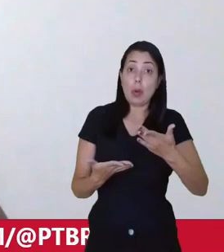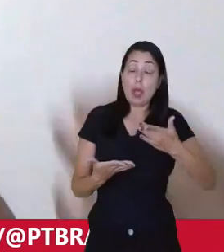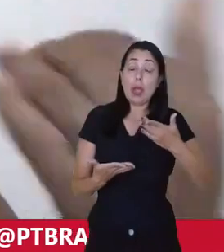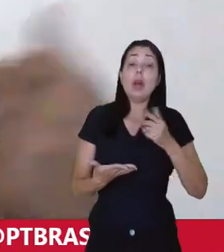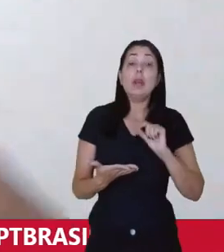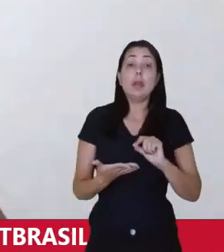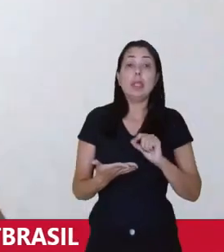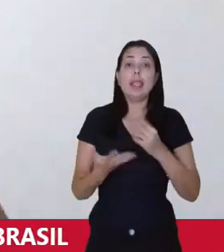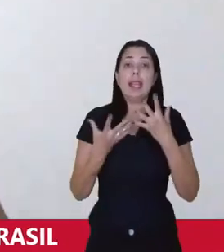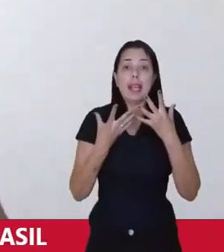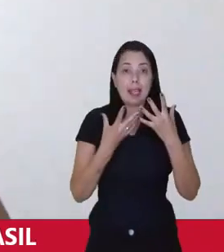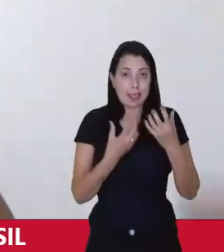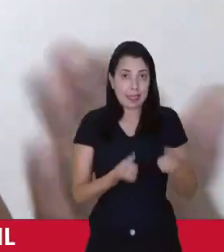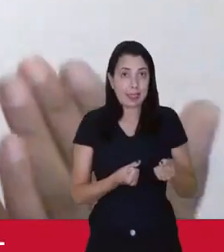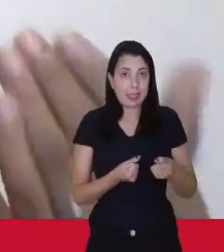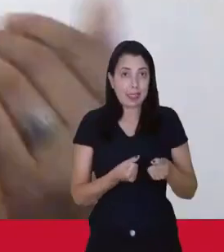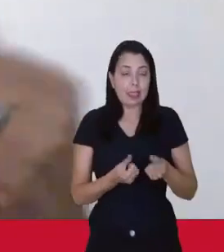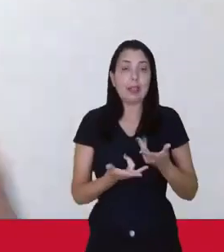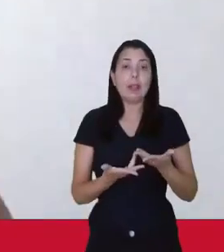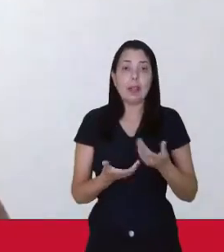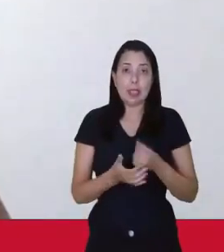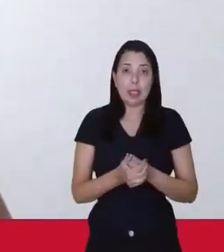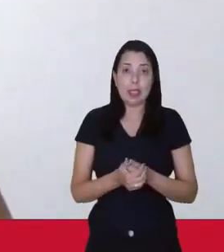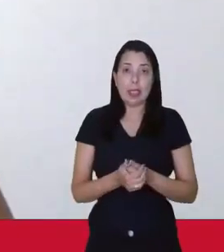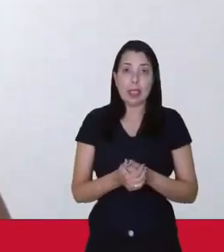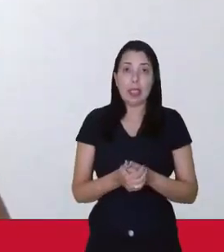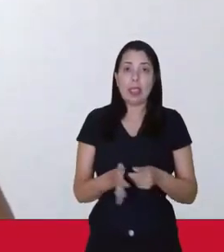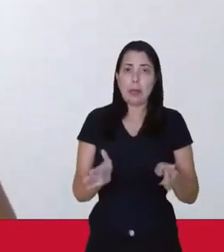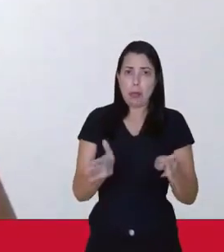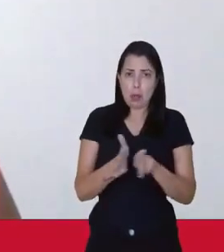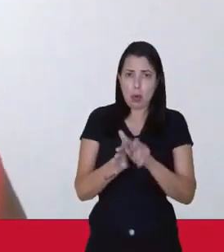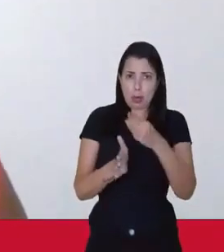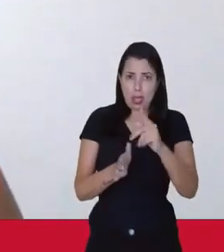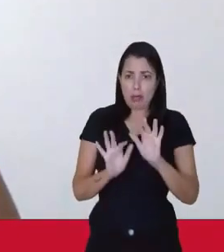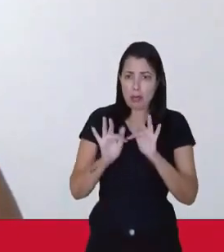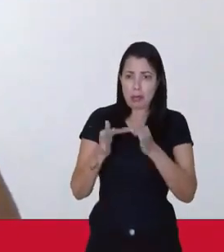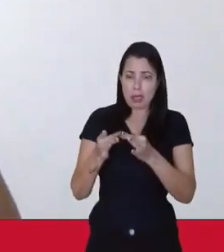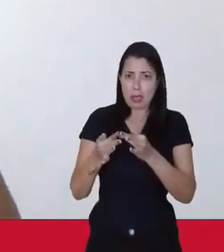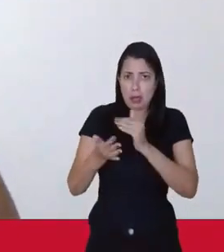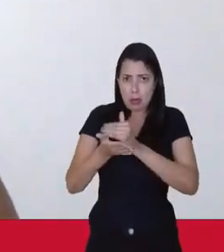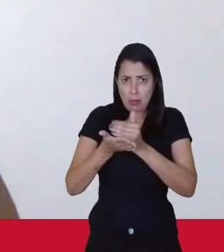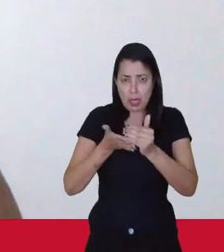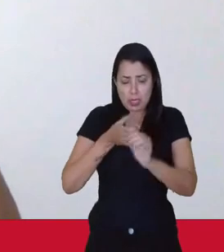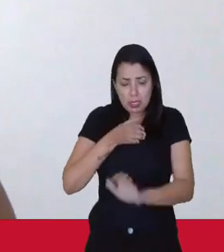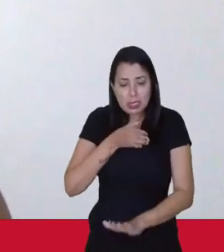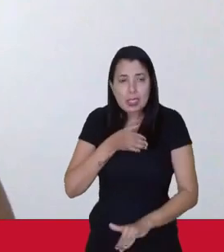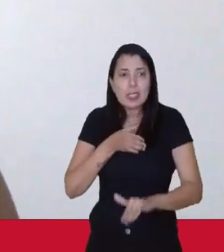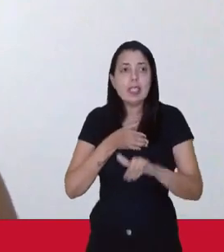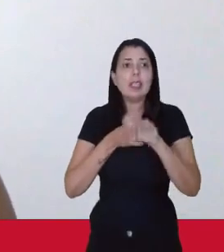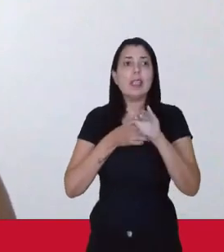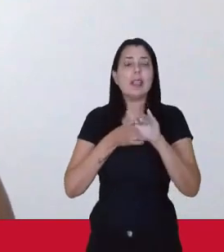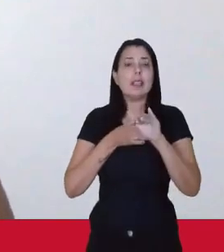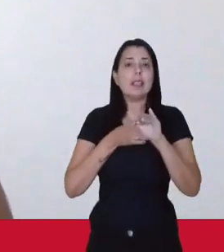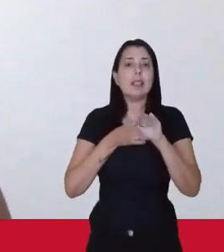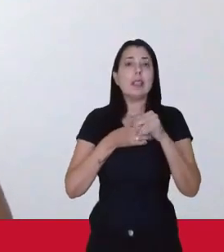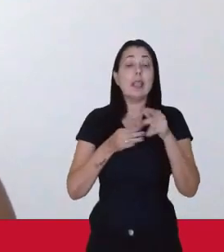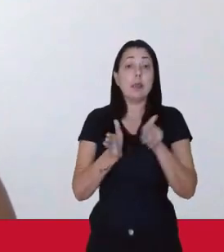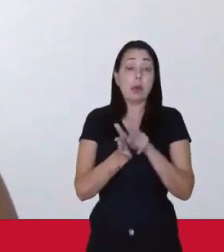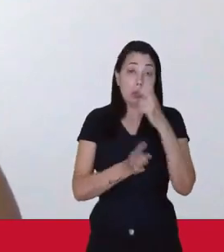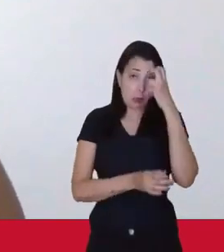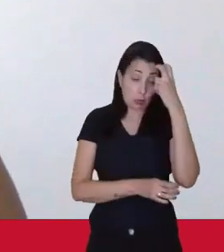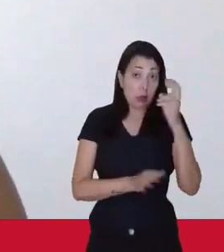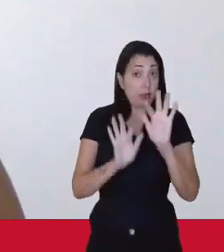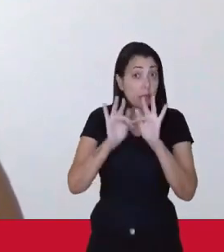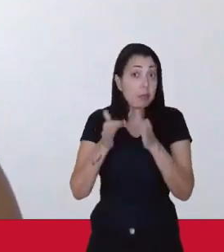então, assumem esse papel, essa apropriação que elas fazem desde muito pequena, que é a apropriação cultural. Então,